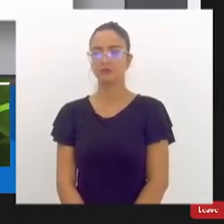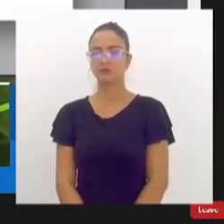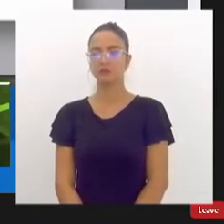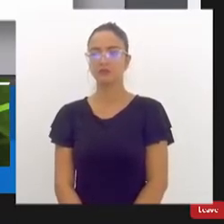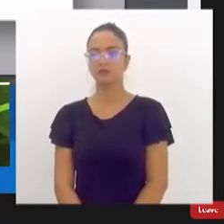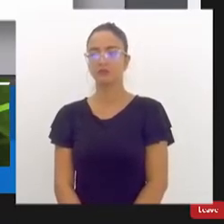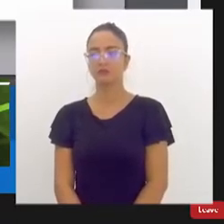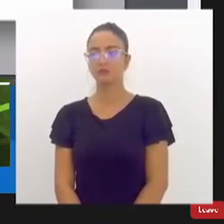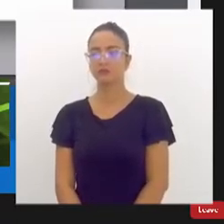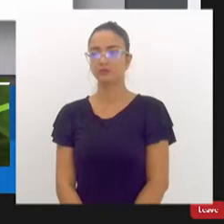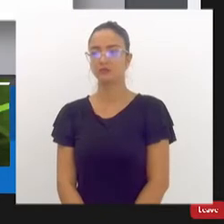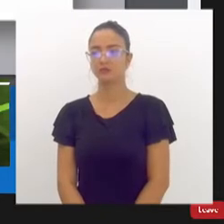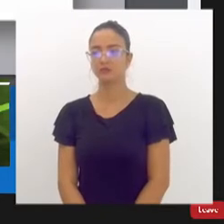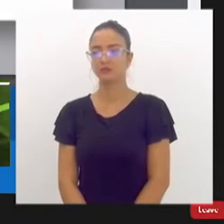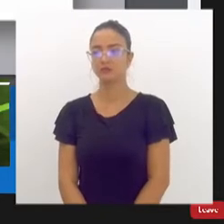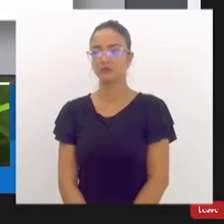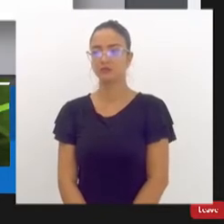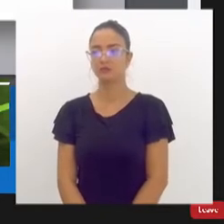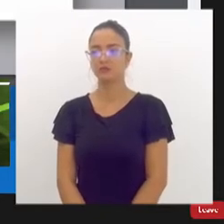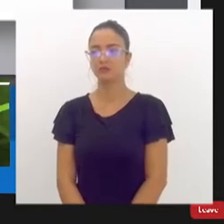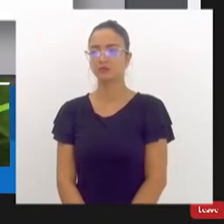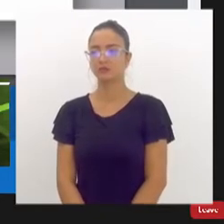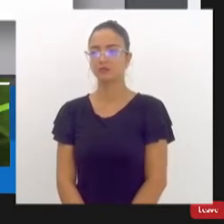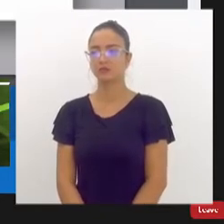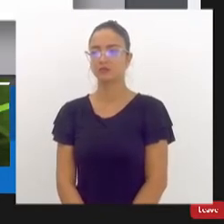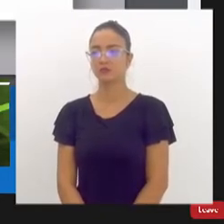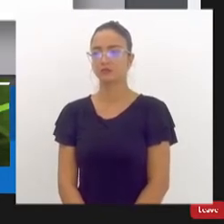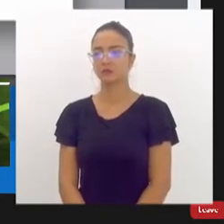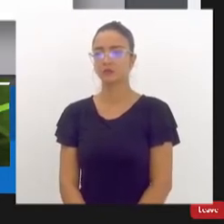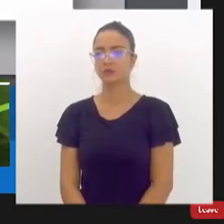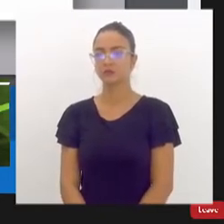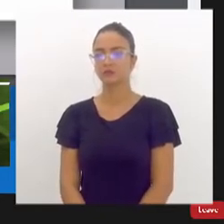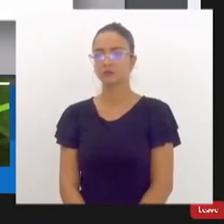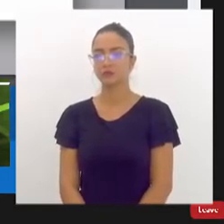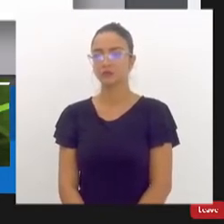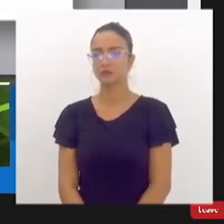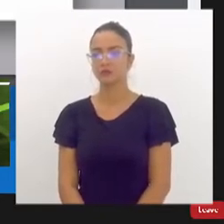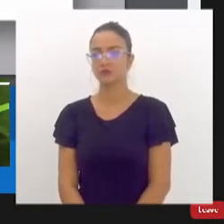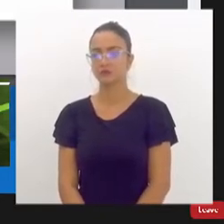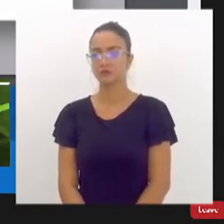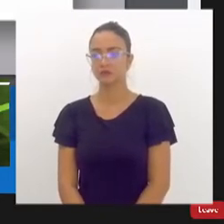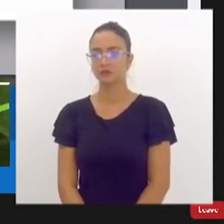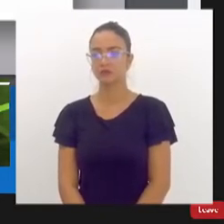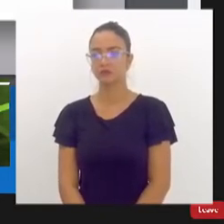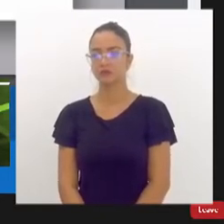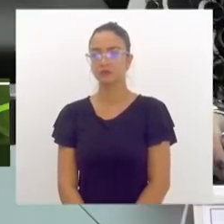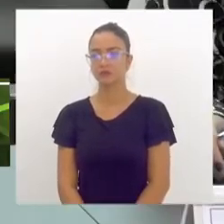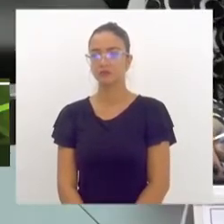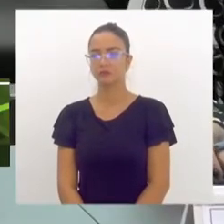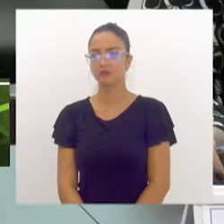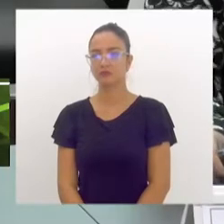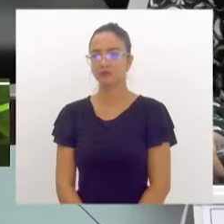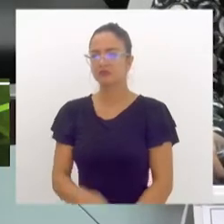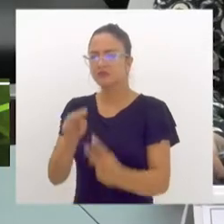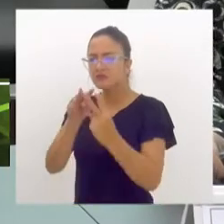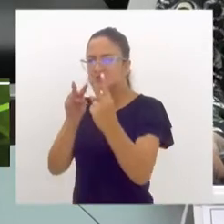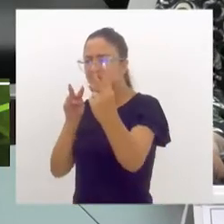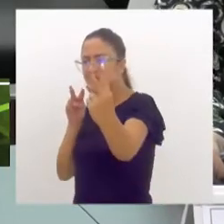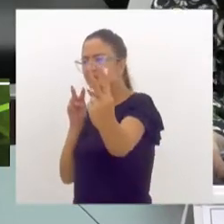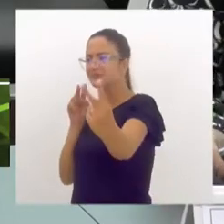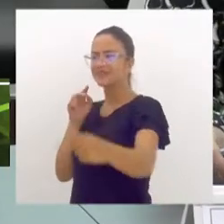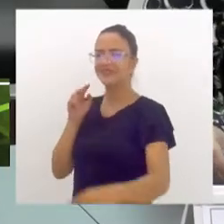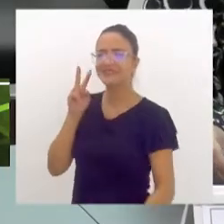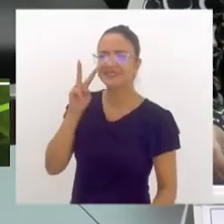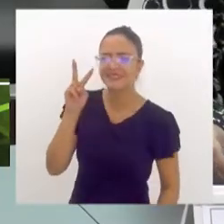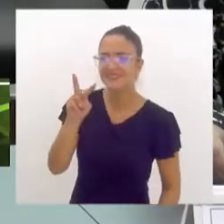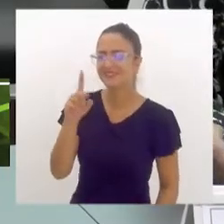Acerta um, erra outro, acerta. Não, desculpa, gente, olha só, a visão de longe não vai nada. Né?